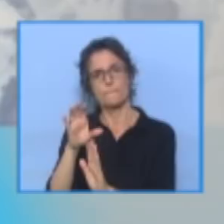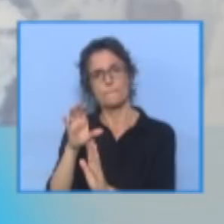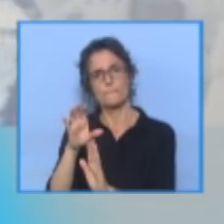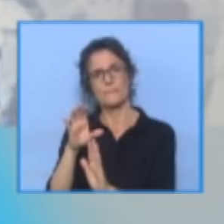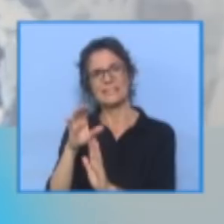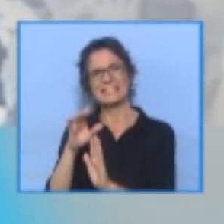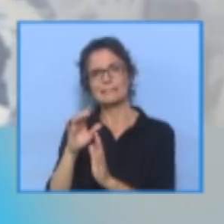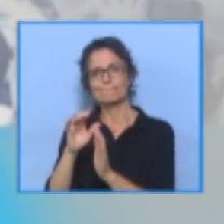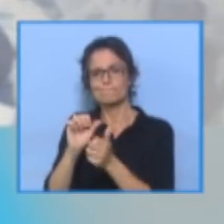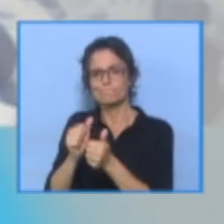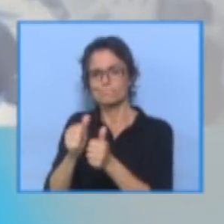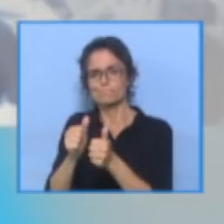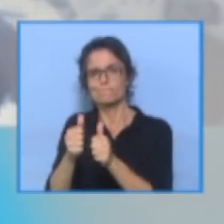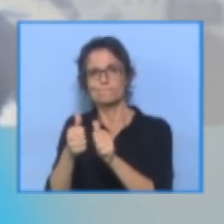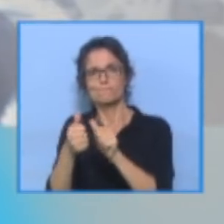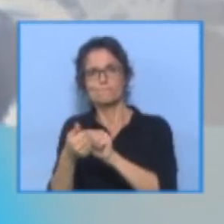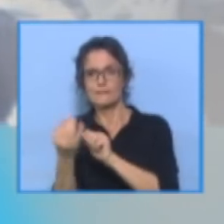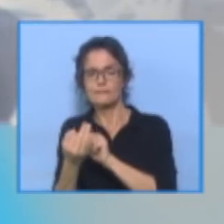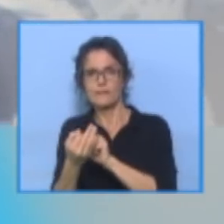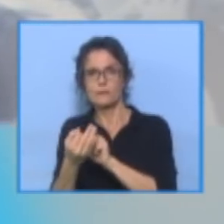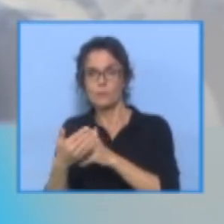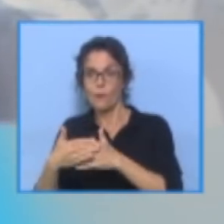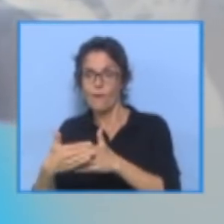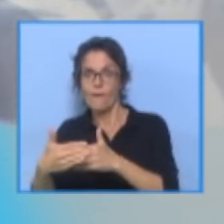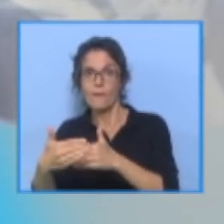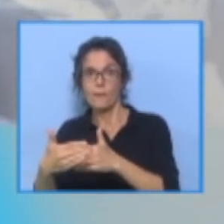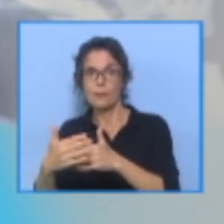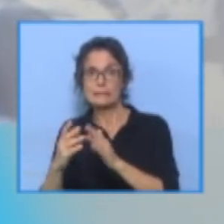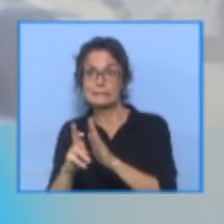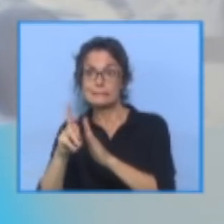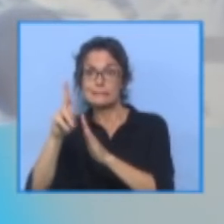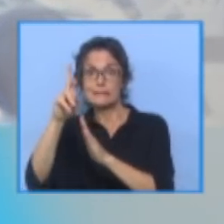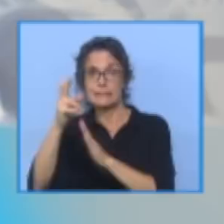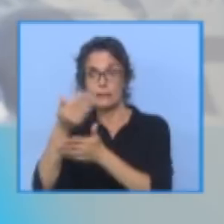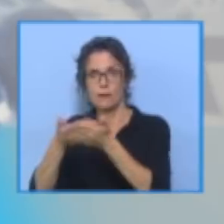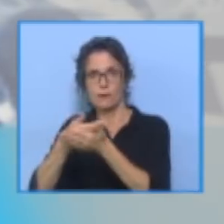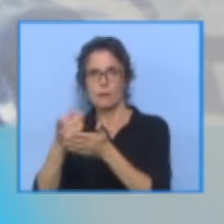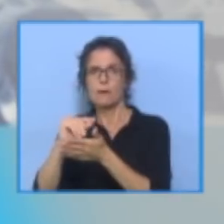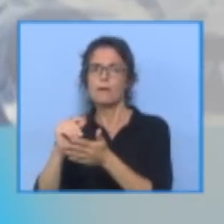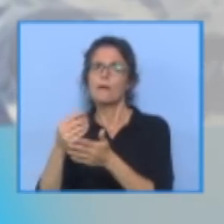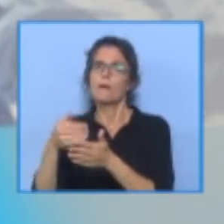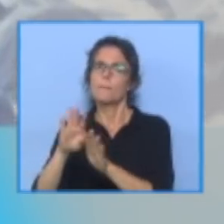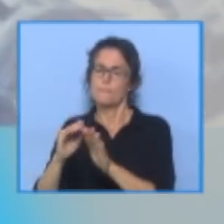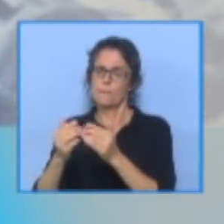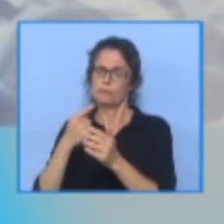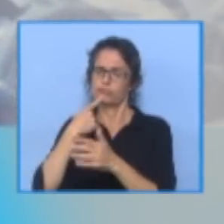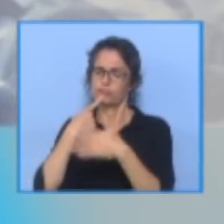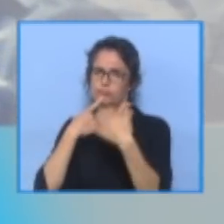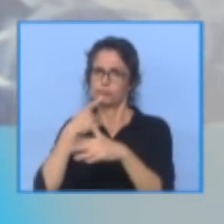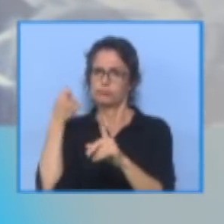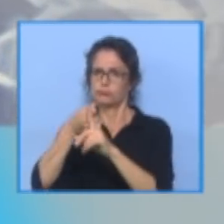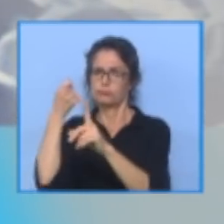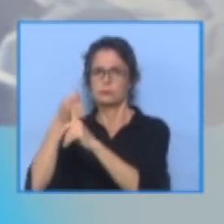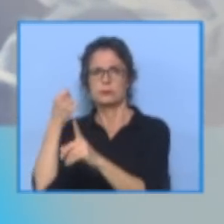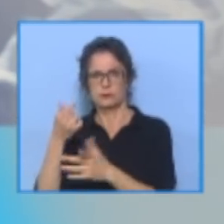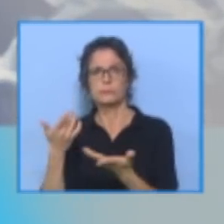está a transformar-se, está a crescer, sem dúvida, do ponto de vista económico, mas também tem muitos desafios pela frente, do ponto de vista